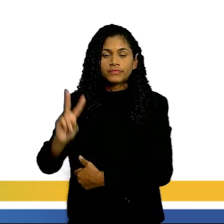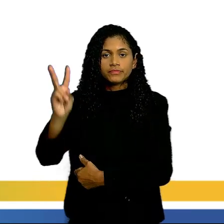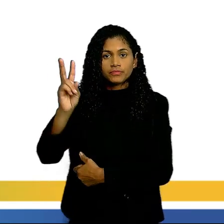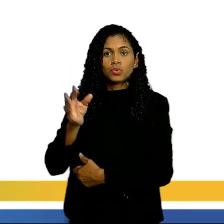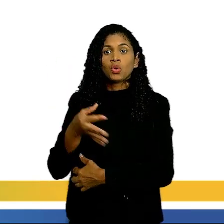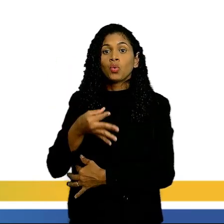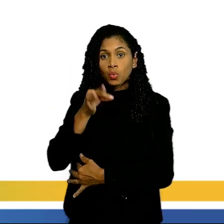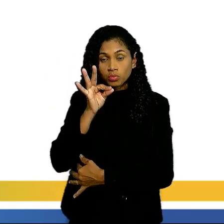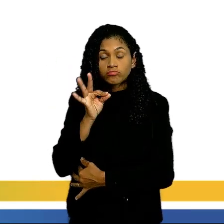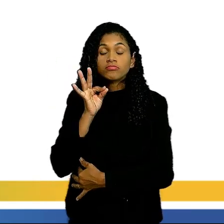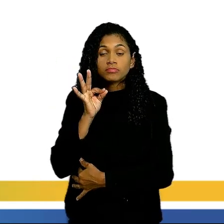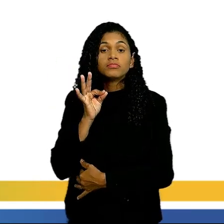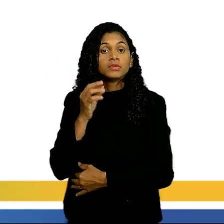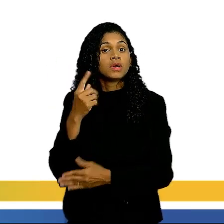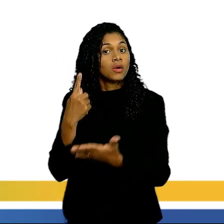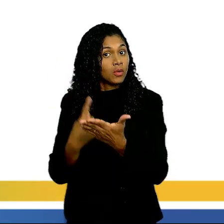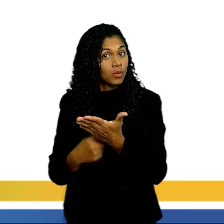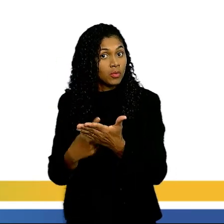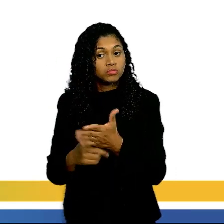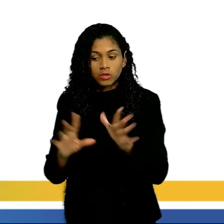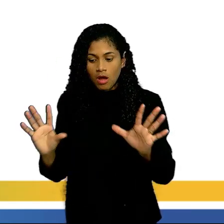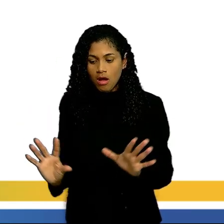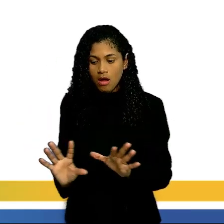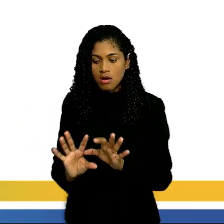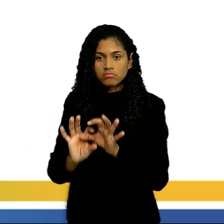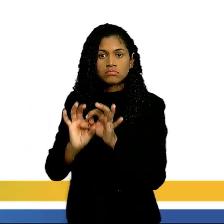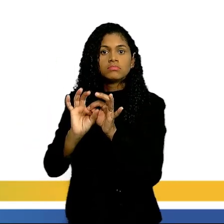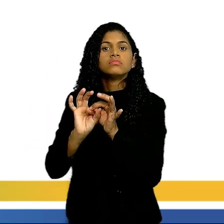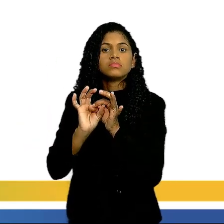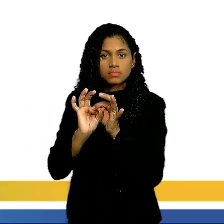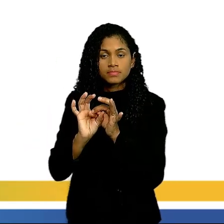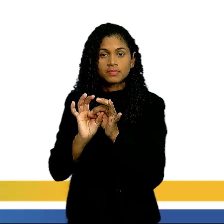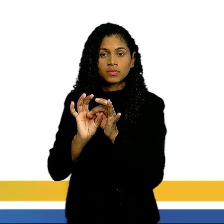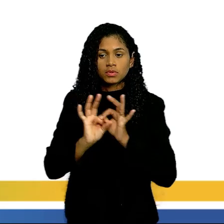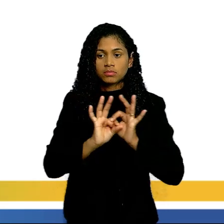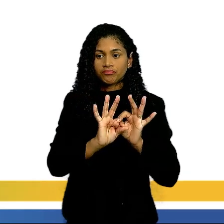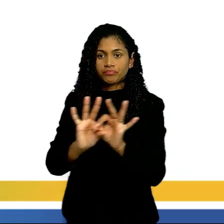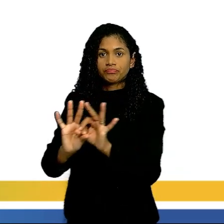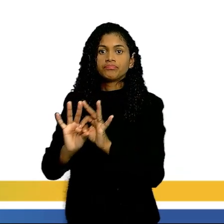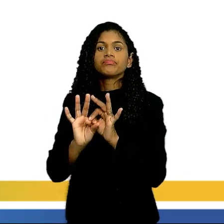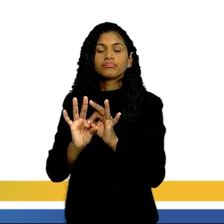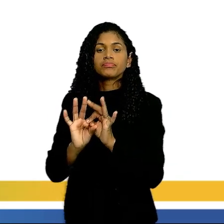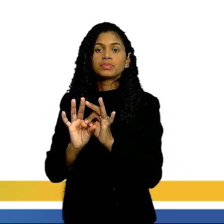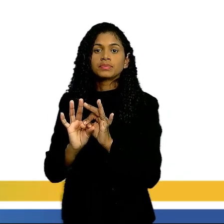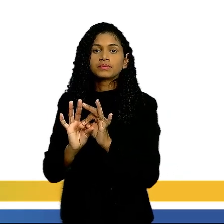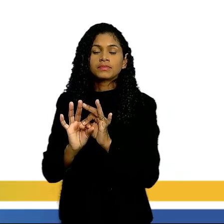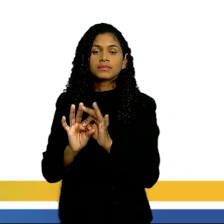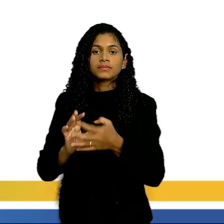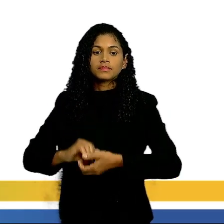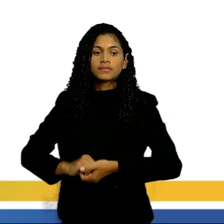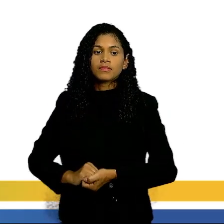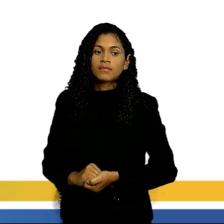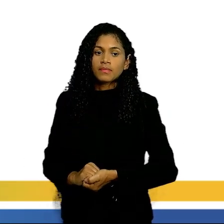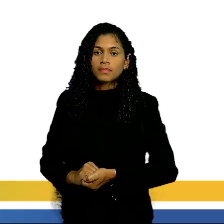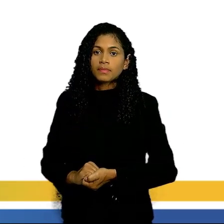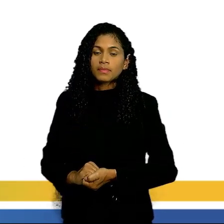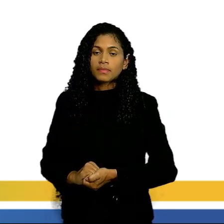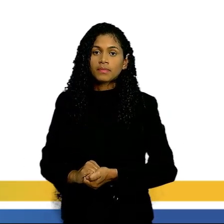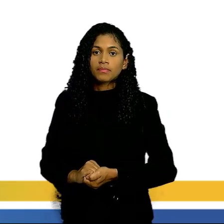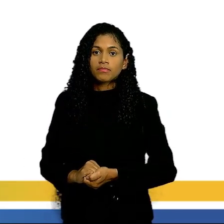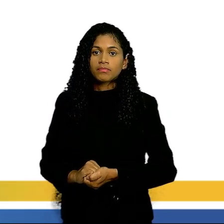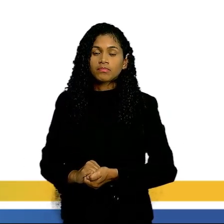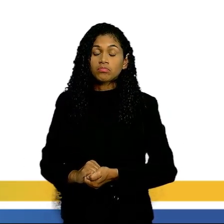os cafeicultores e principalmente para manter a economia do país equilibrada, né? Vai incinerar o excedente do café.